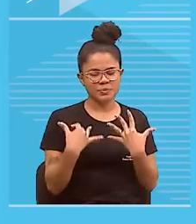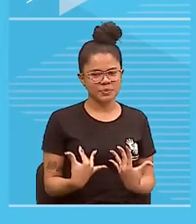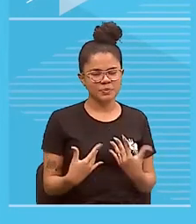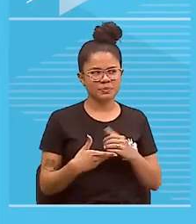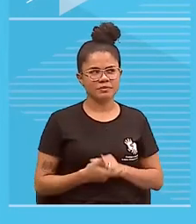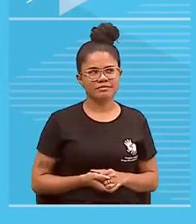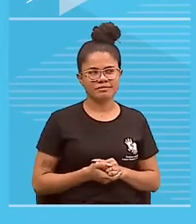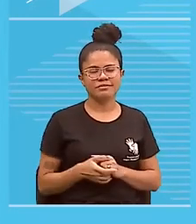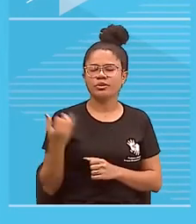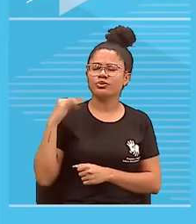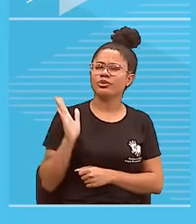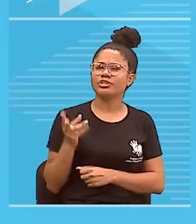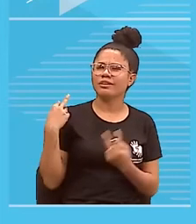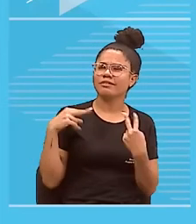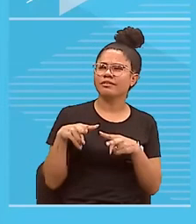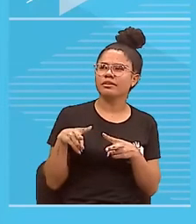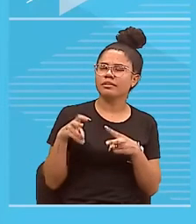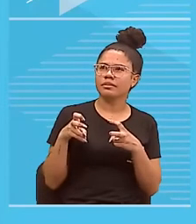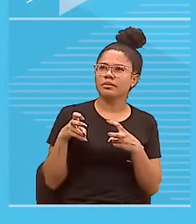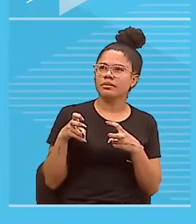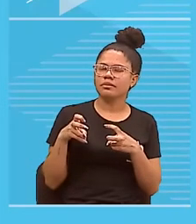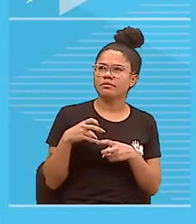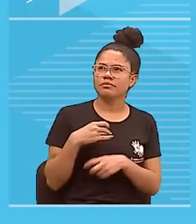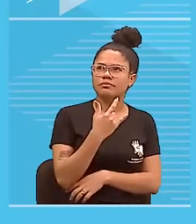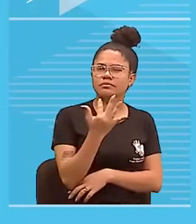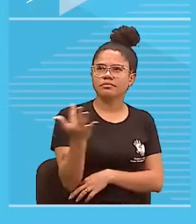tu já gastou já vi um pé de amendoim